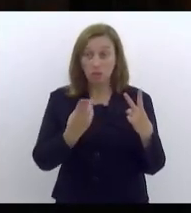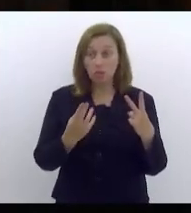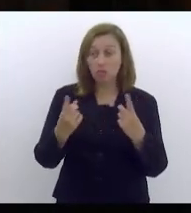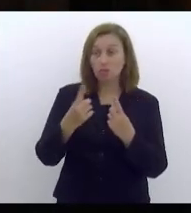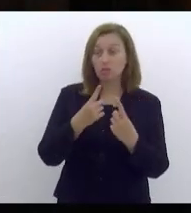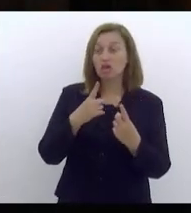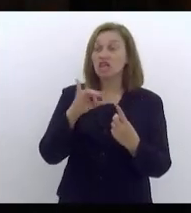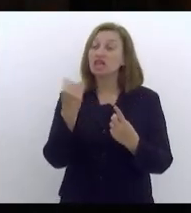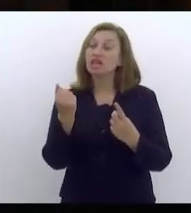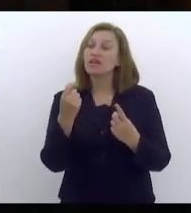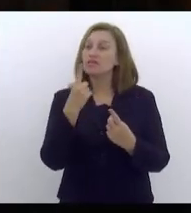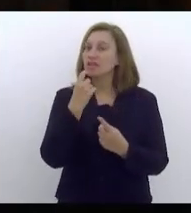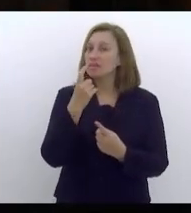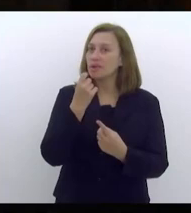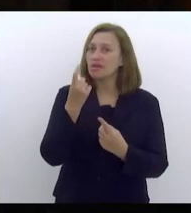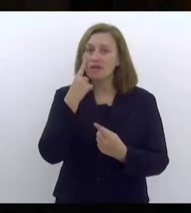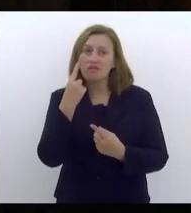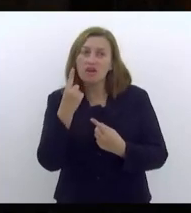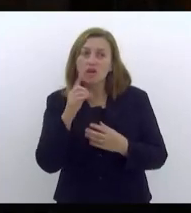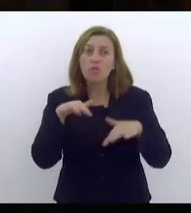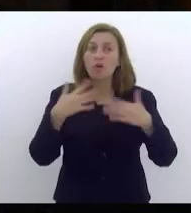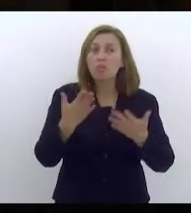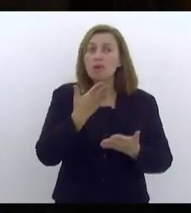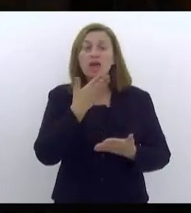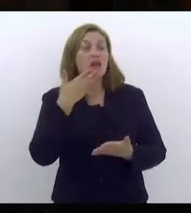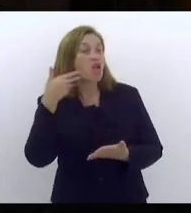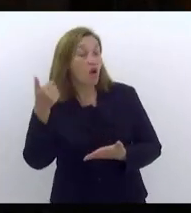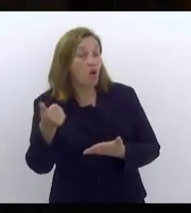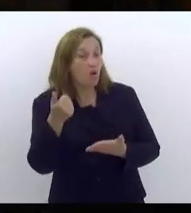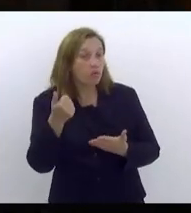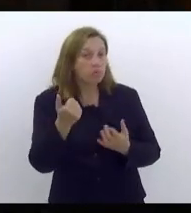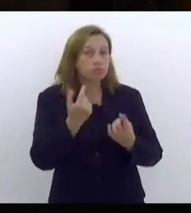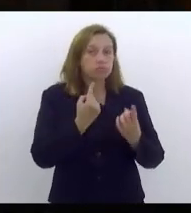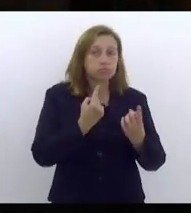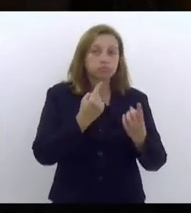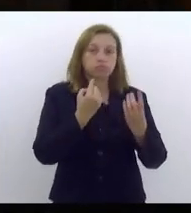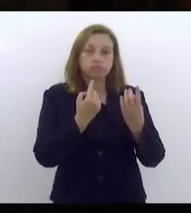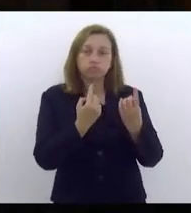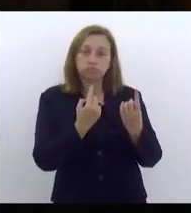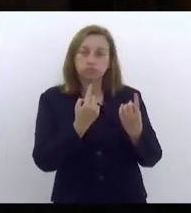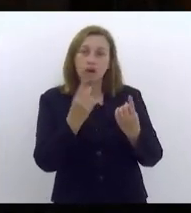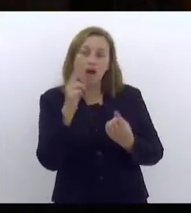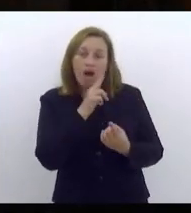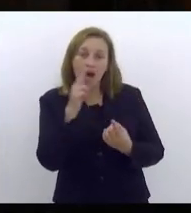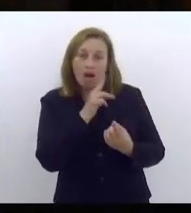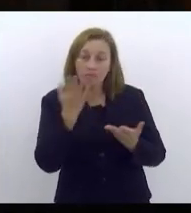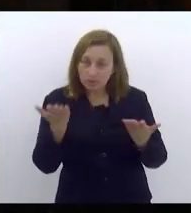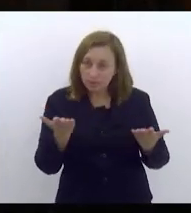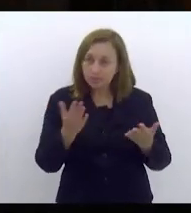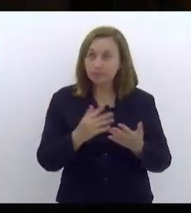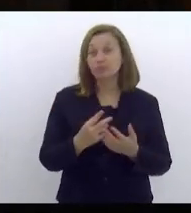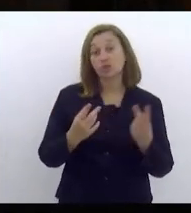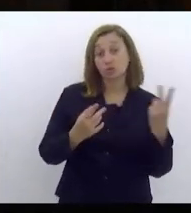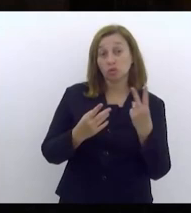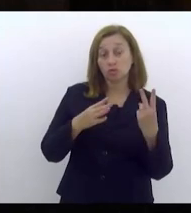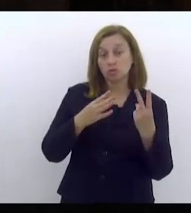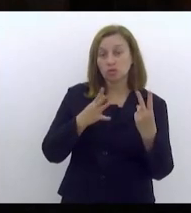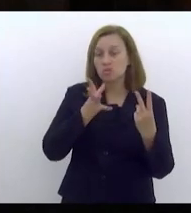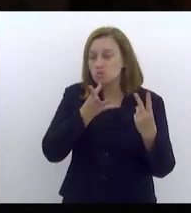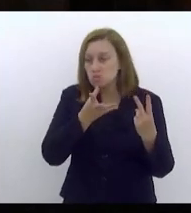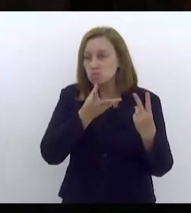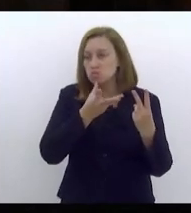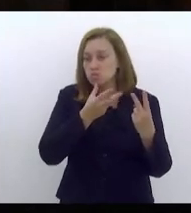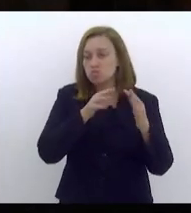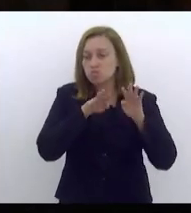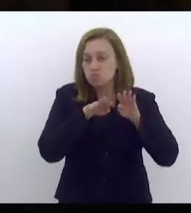vai monitorando aquele que está fluindo um pouco mais rápido, porque todos os dois estarão